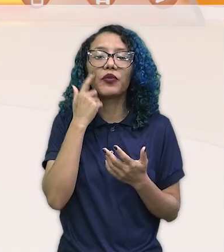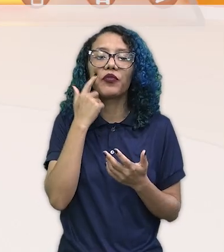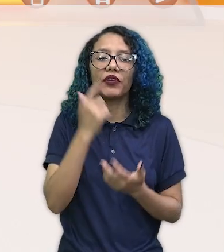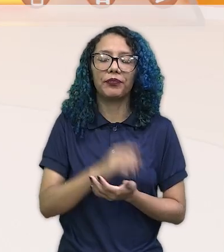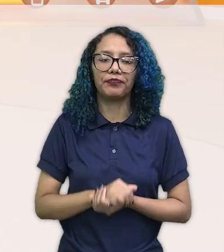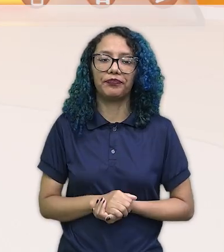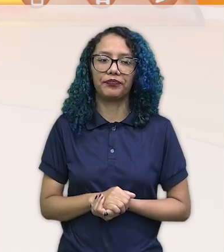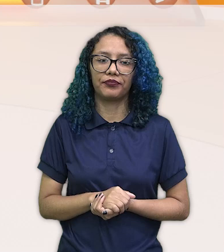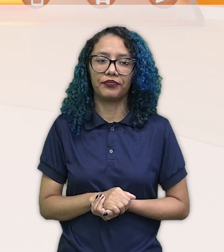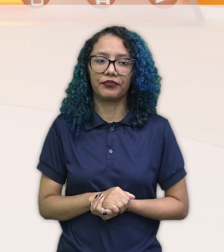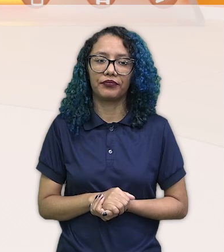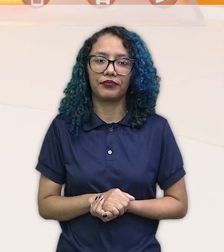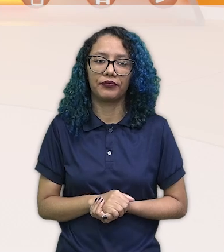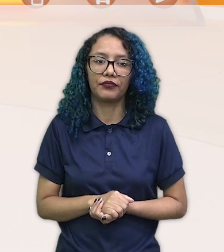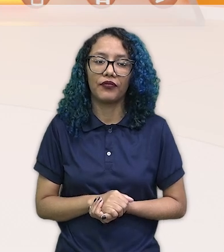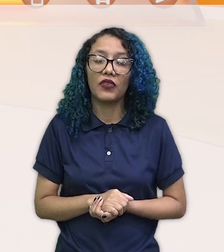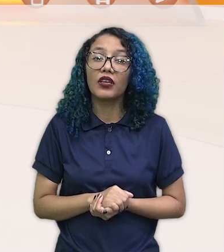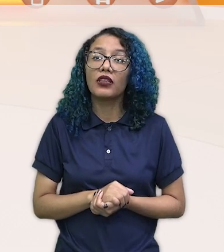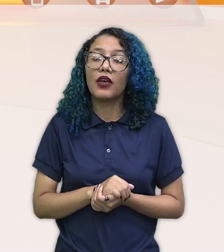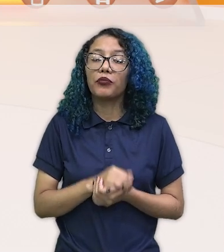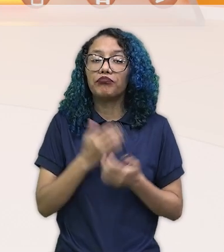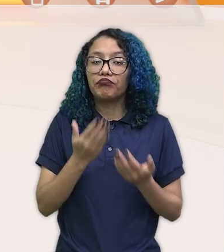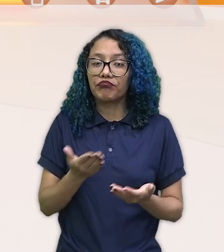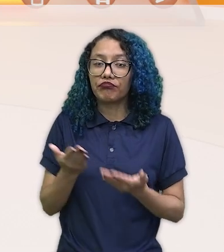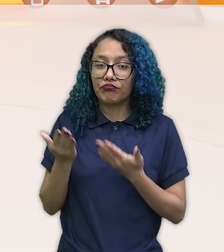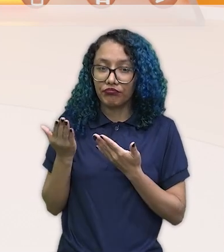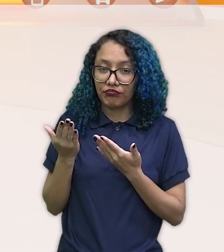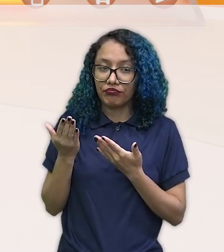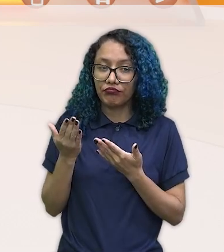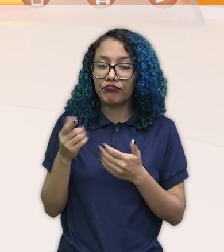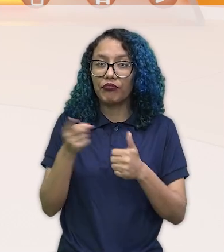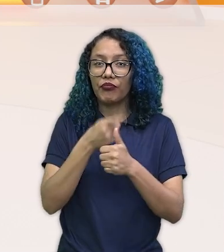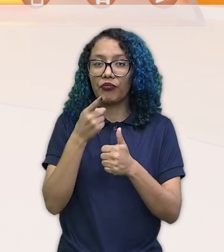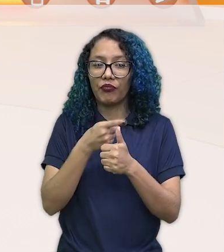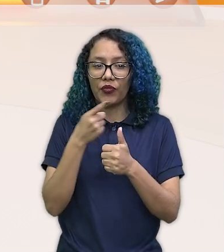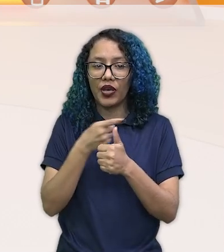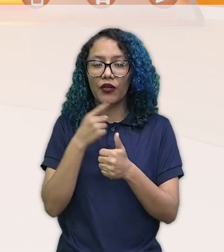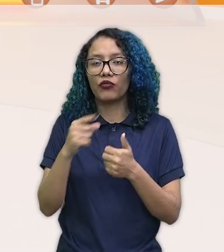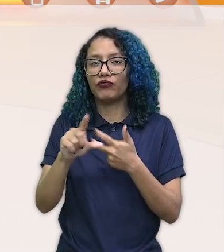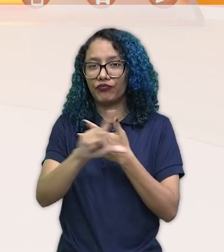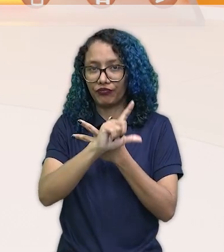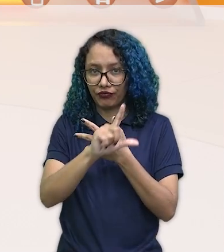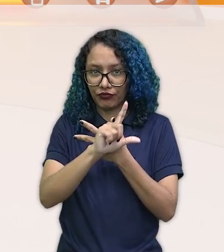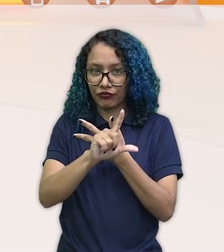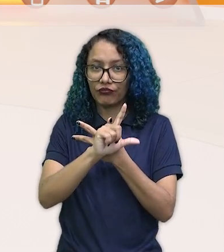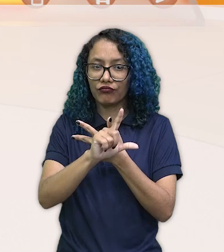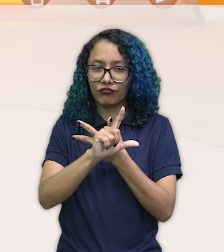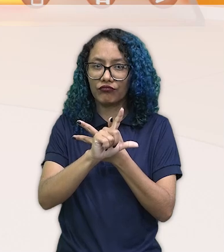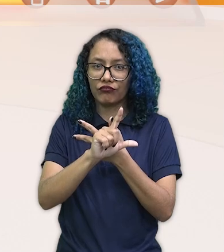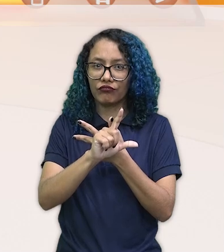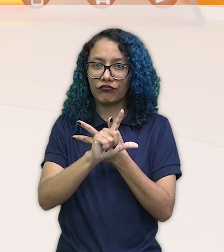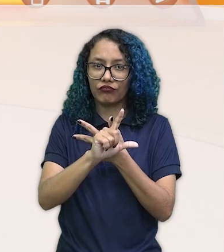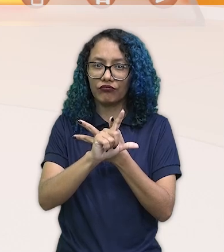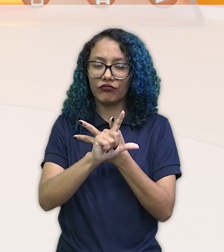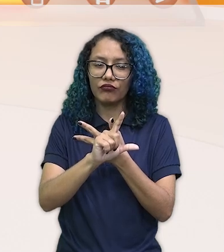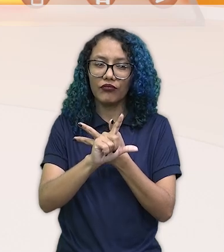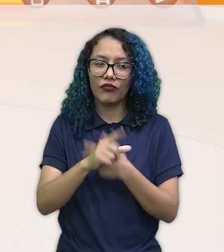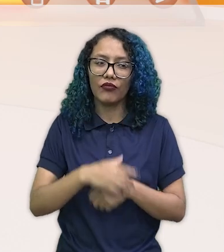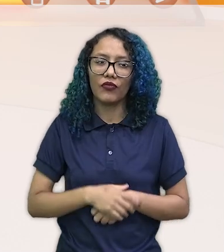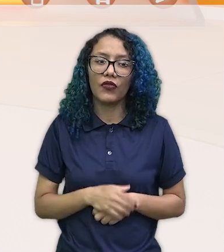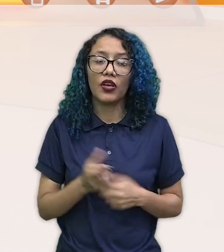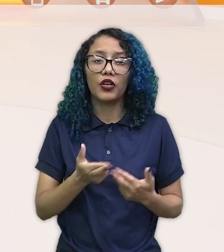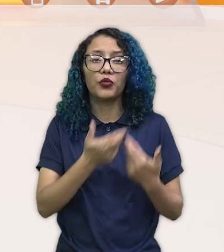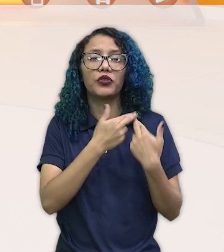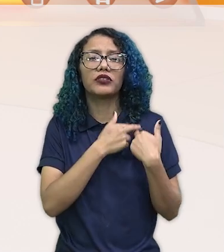são esses poderes que nós temos no Brasil. Nós temos no Brasil, então, o poder legislativo, tá? O poder legislativo é